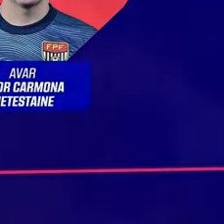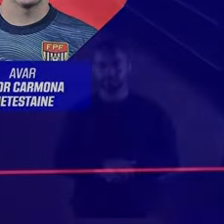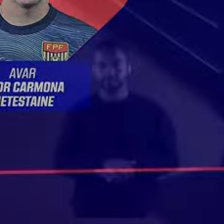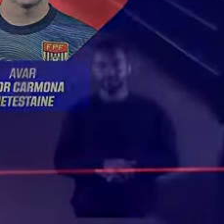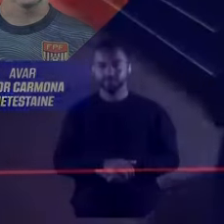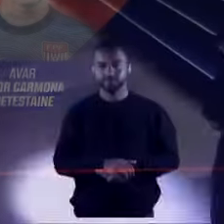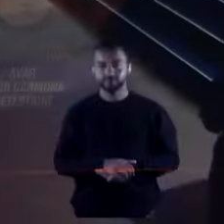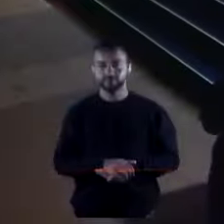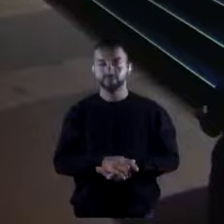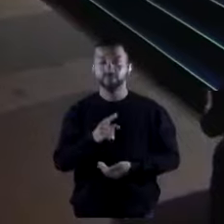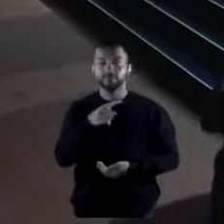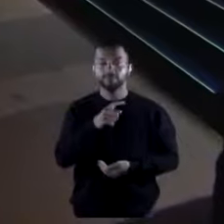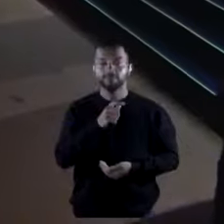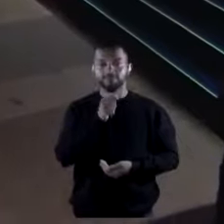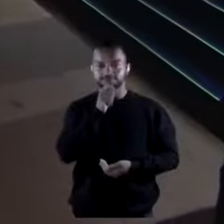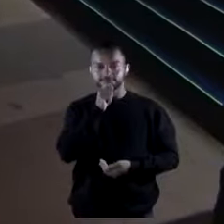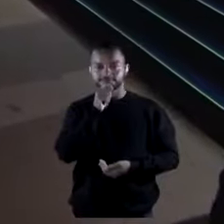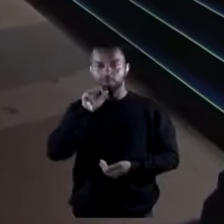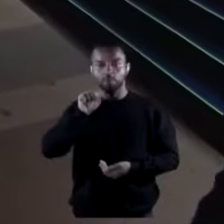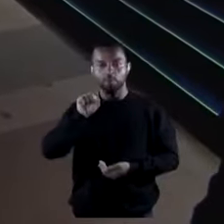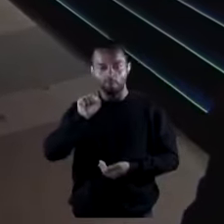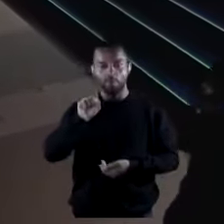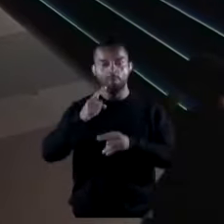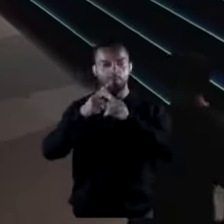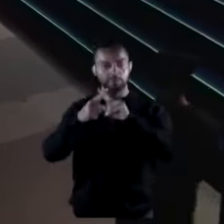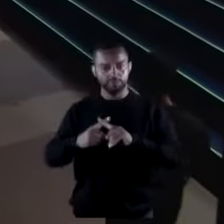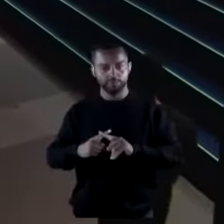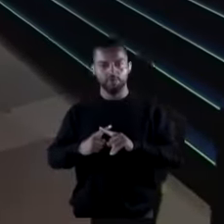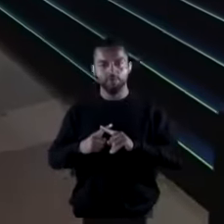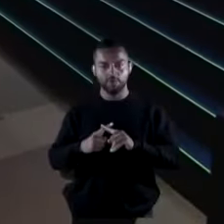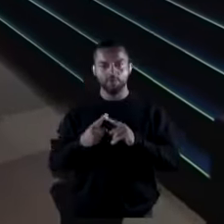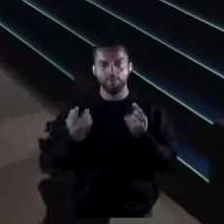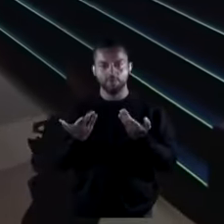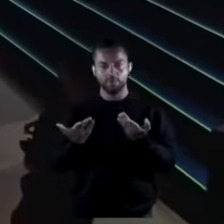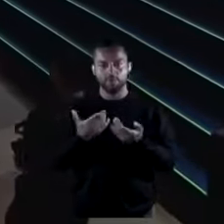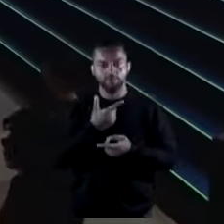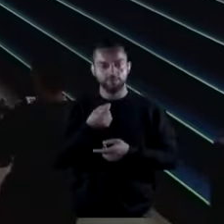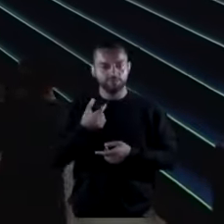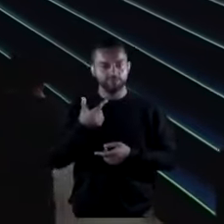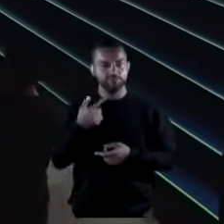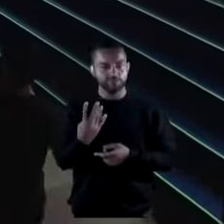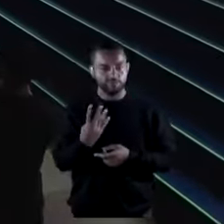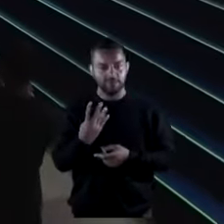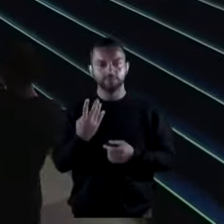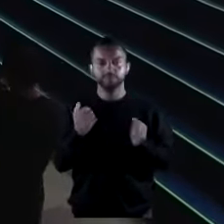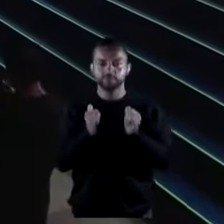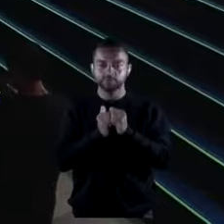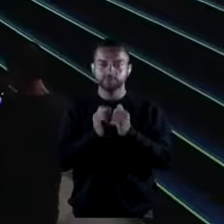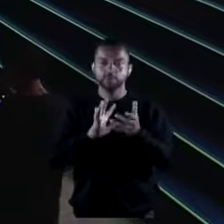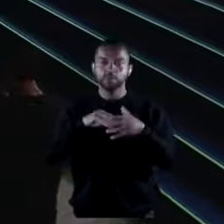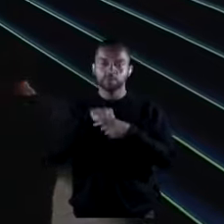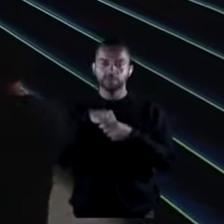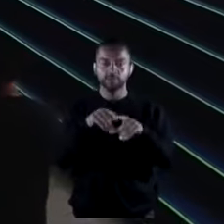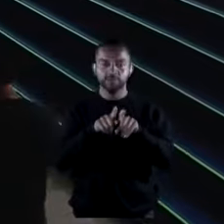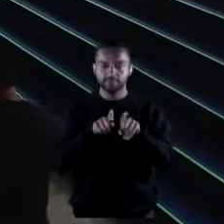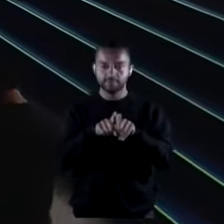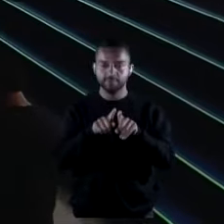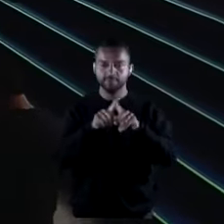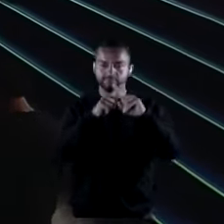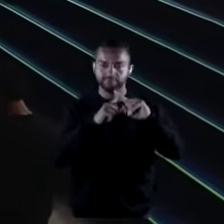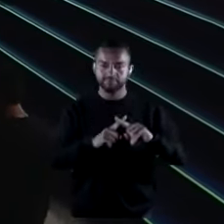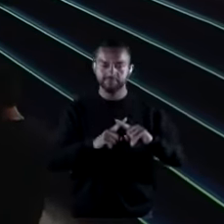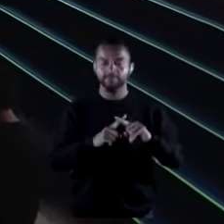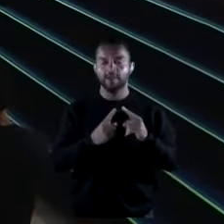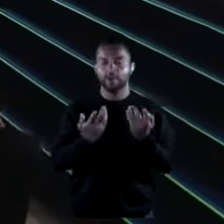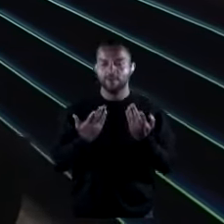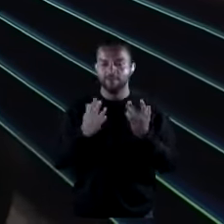O Flávio apitou 8 jogos neste Paulistão Sicred 2024, incluindo a partida de ida da grande